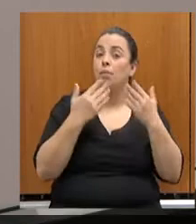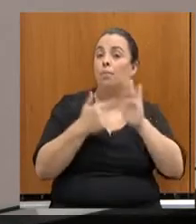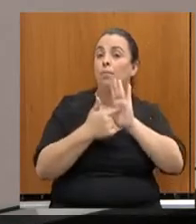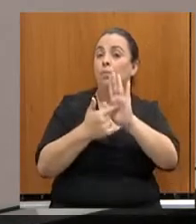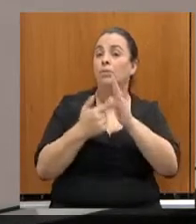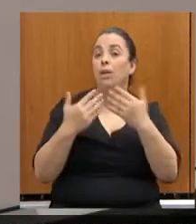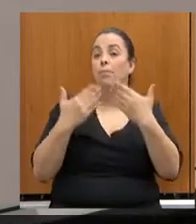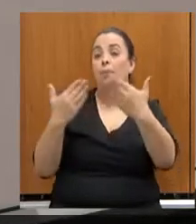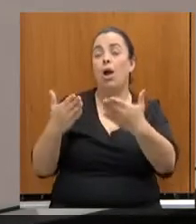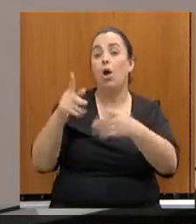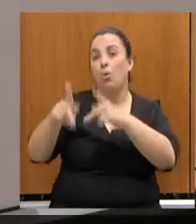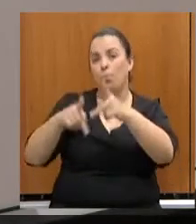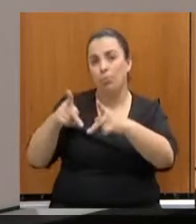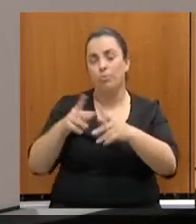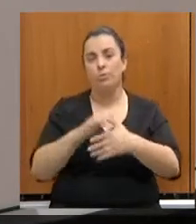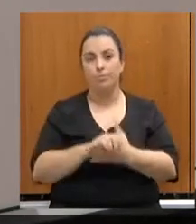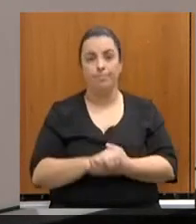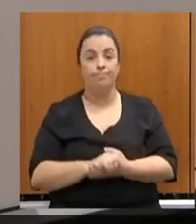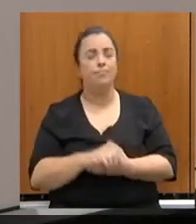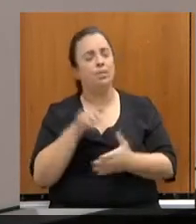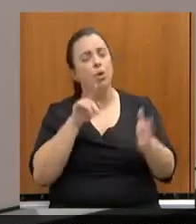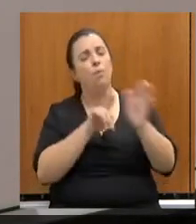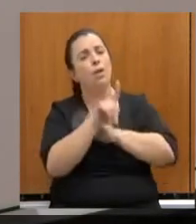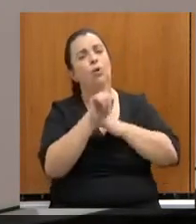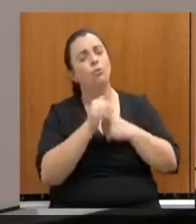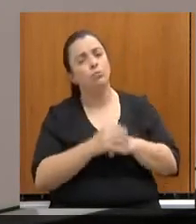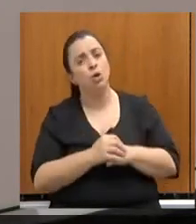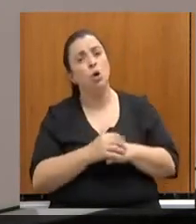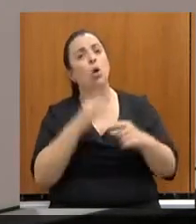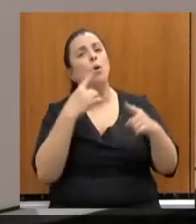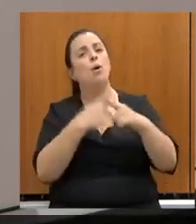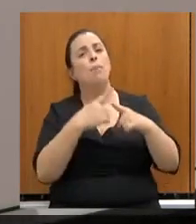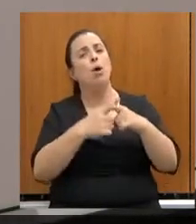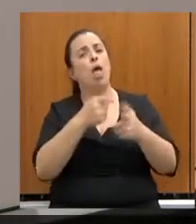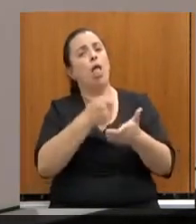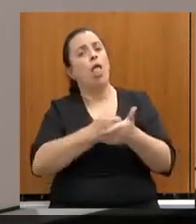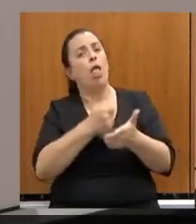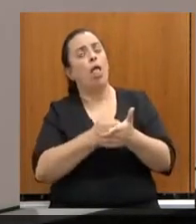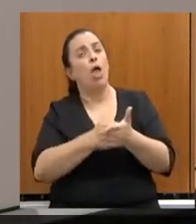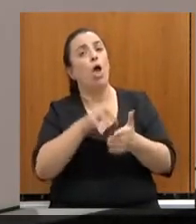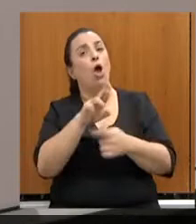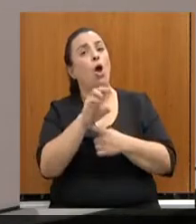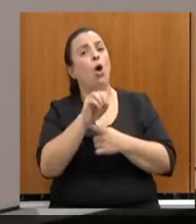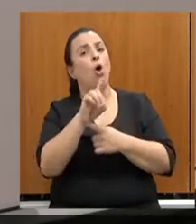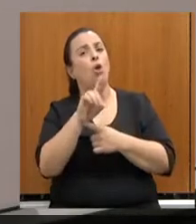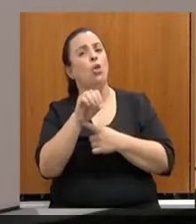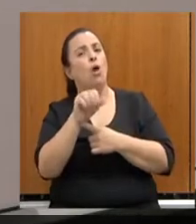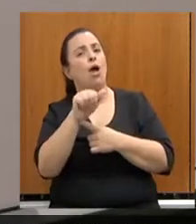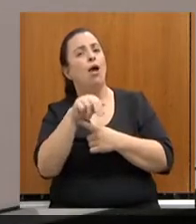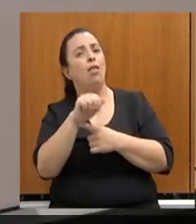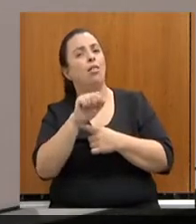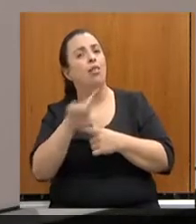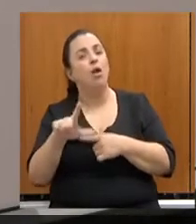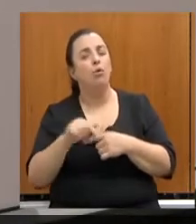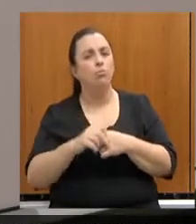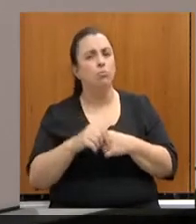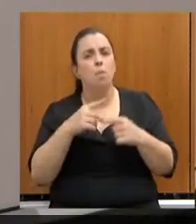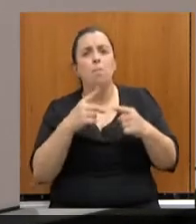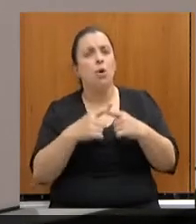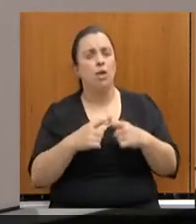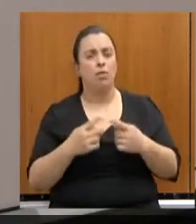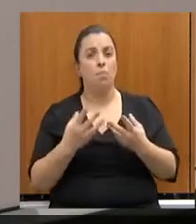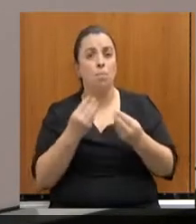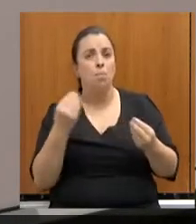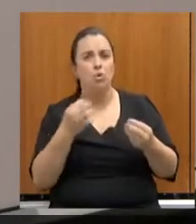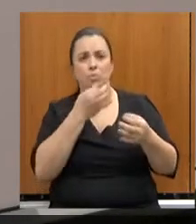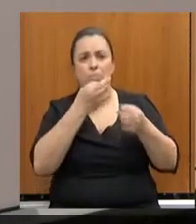questionamento secretária para quem insiste no Rodoanel que tem tantas críticas estudos demonstrando o impacto